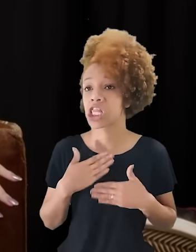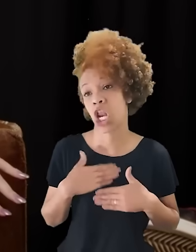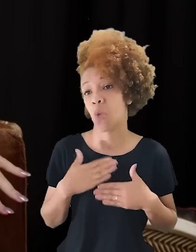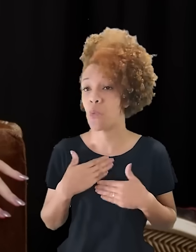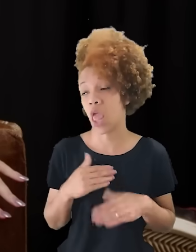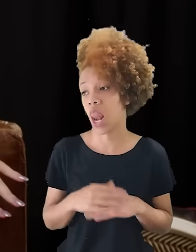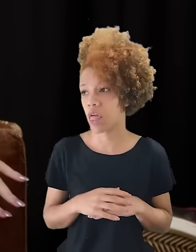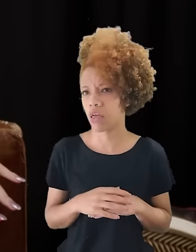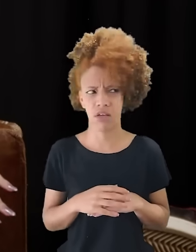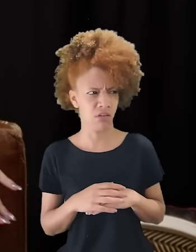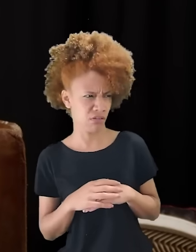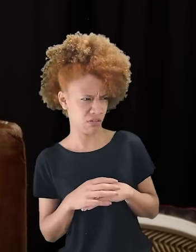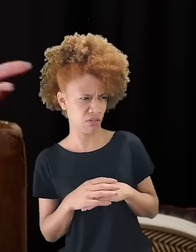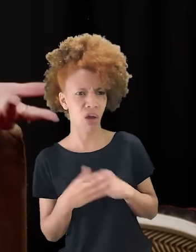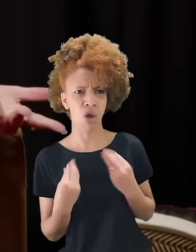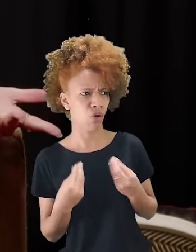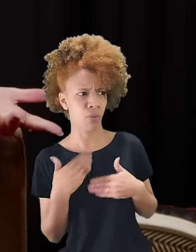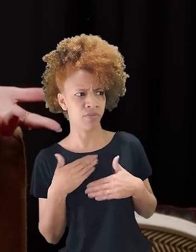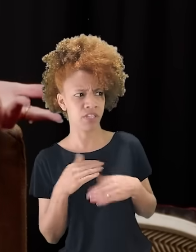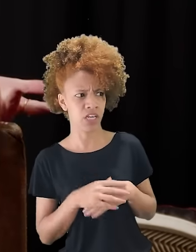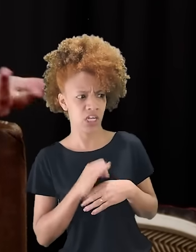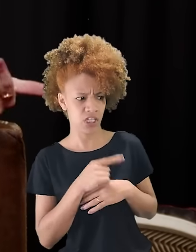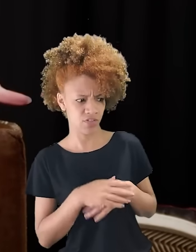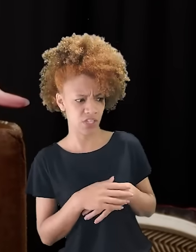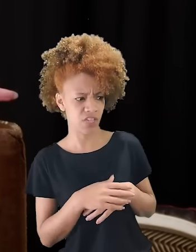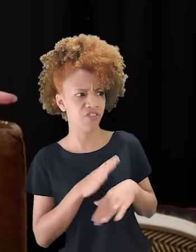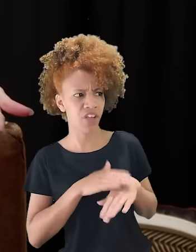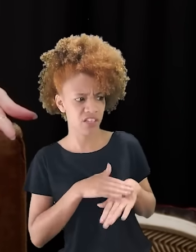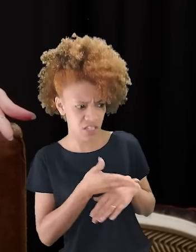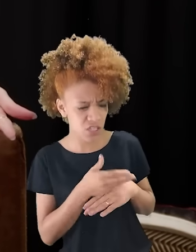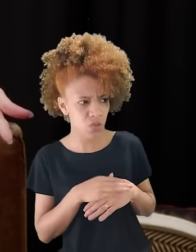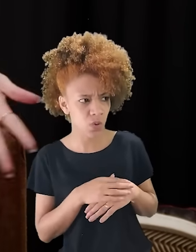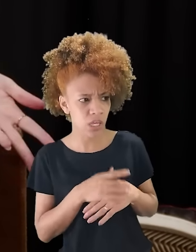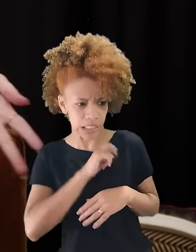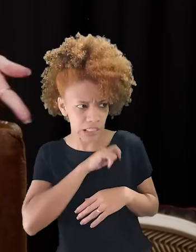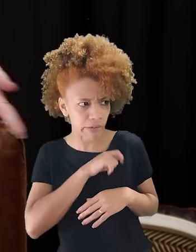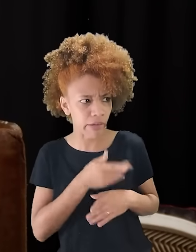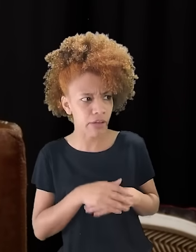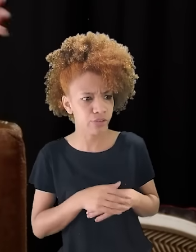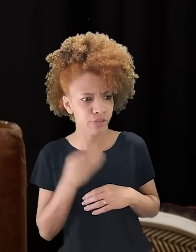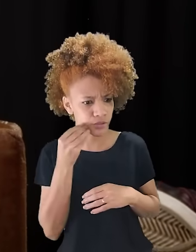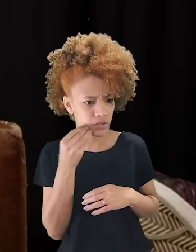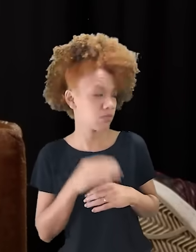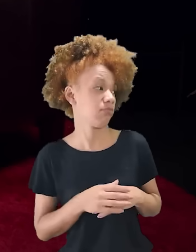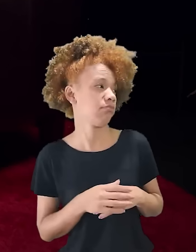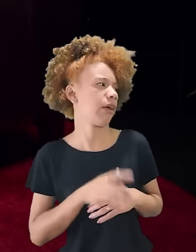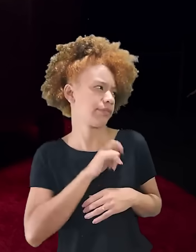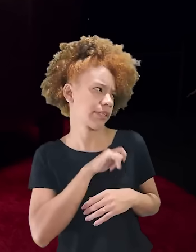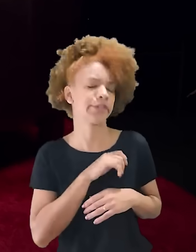tranquila aí eu olhei para ela F como eu vou ficar tranquila se você porque é isso que você fez você tentou uma